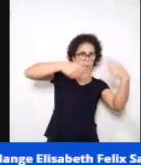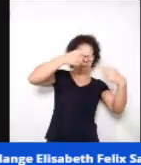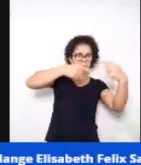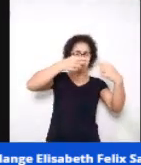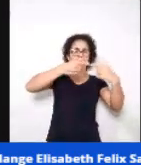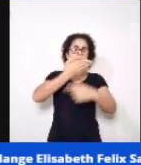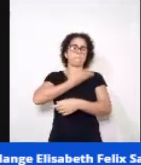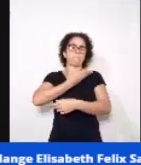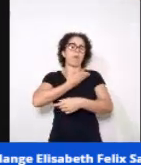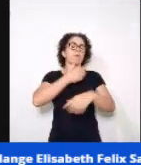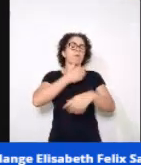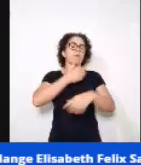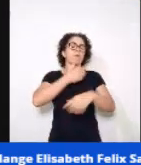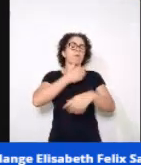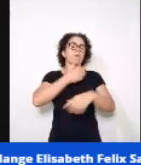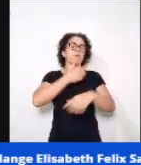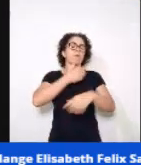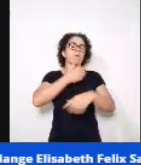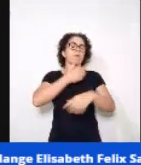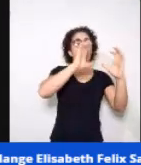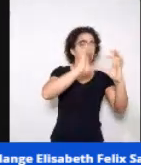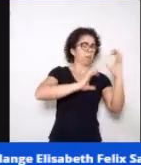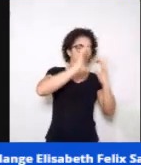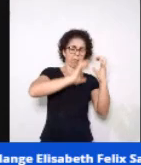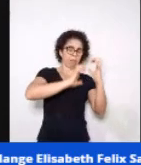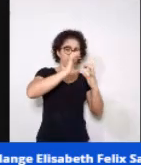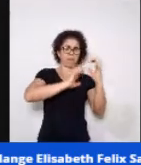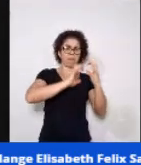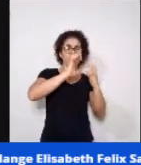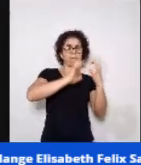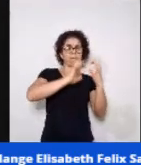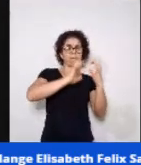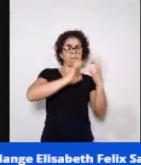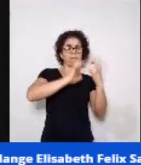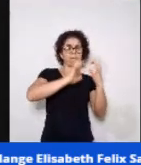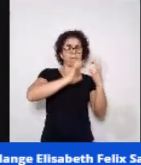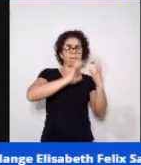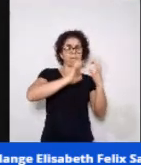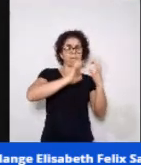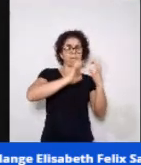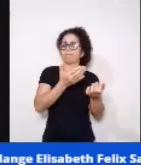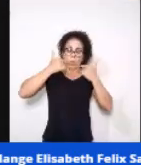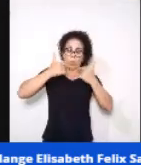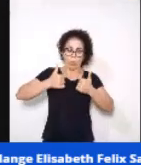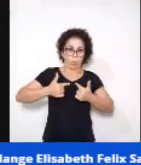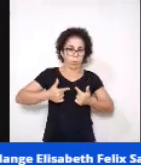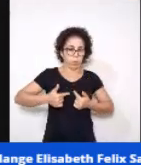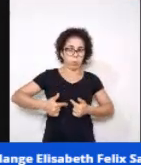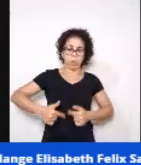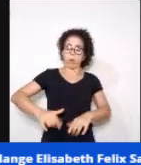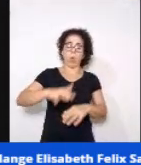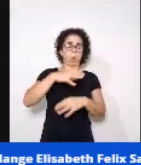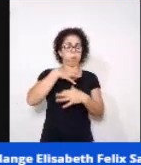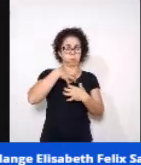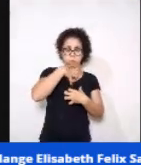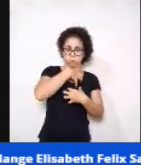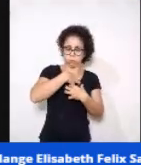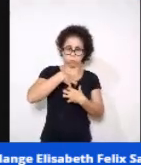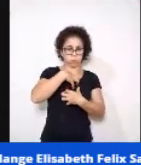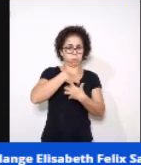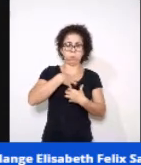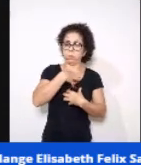está numa situação ali de discussão com um colega de trabalho, né? Aquilo tá tá fisiologicamente ganhando espaço dentro de você.